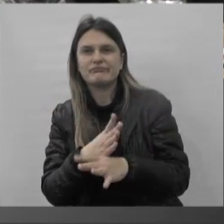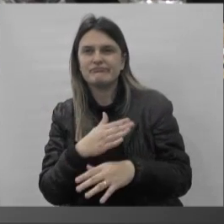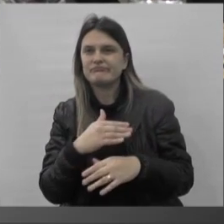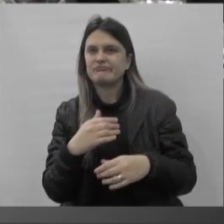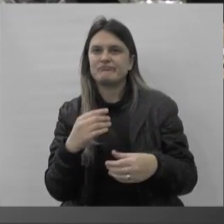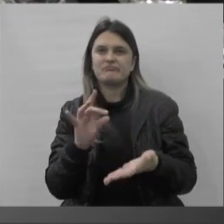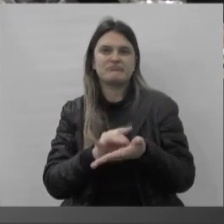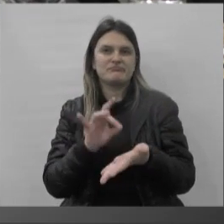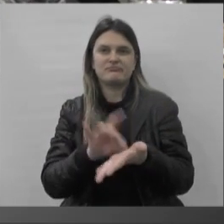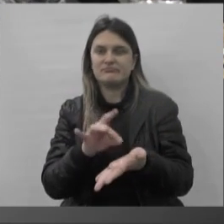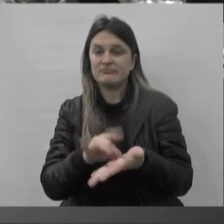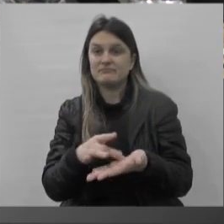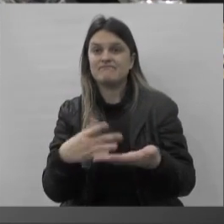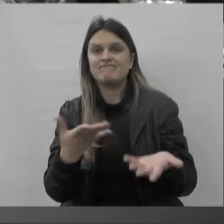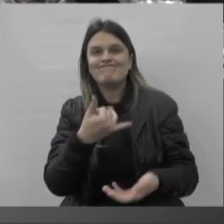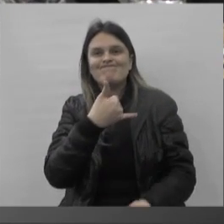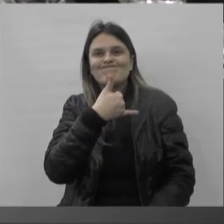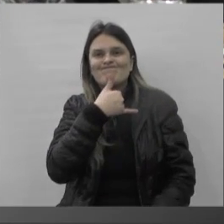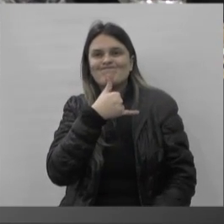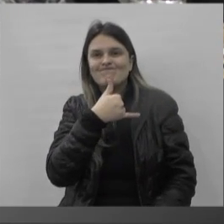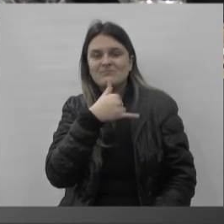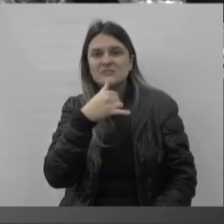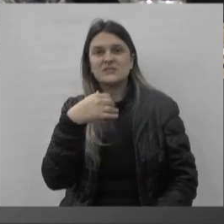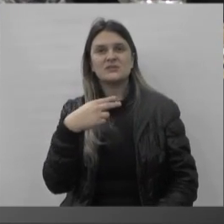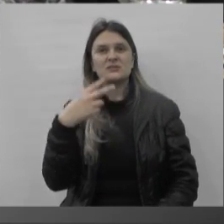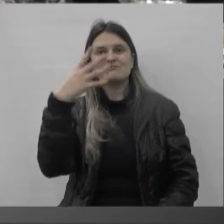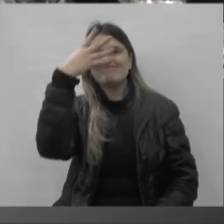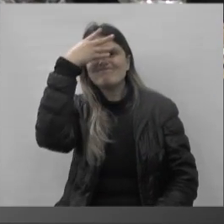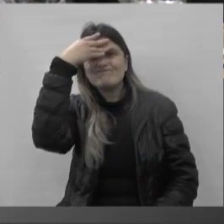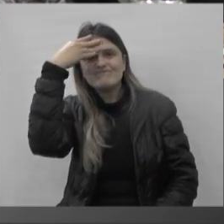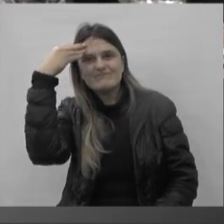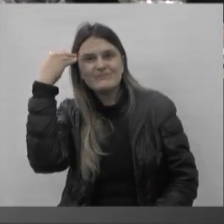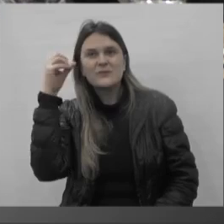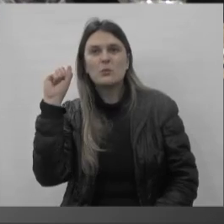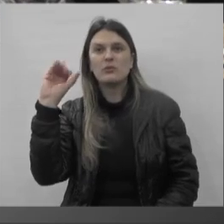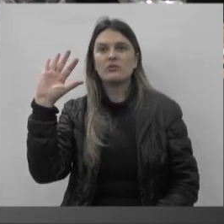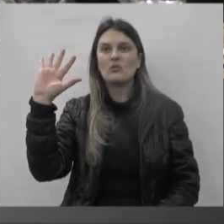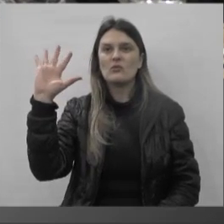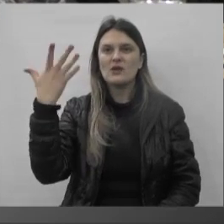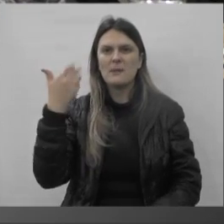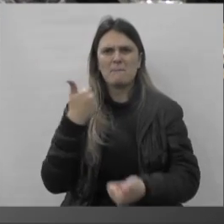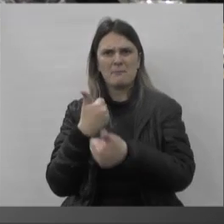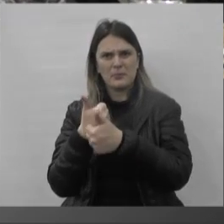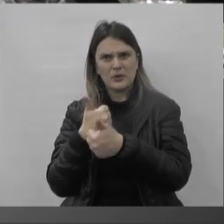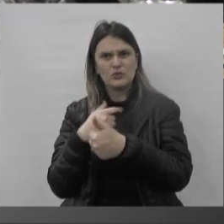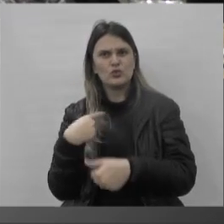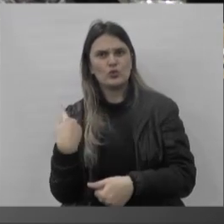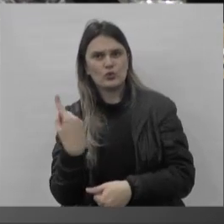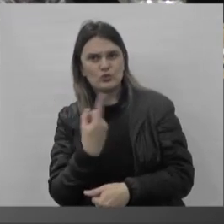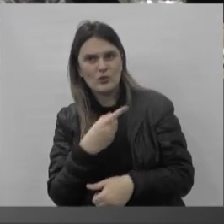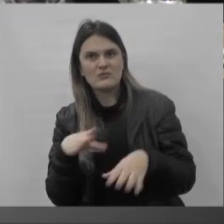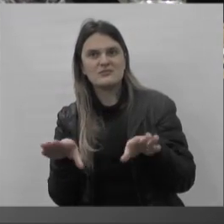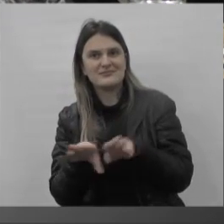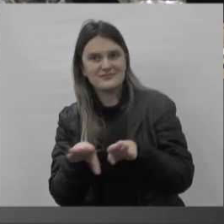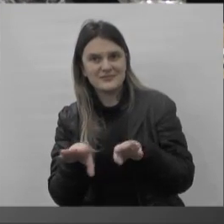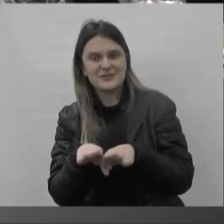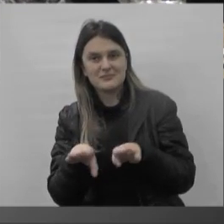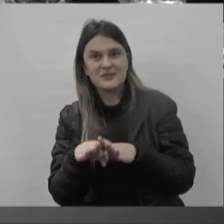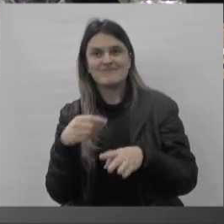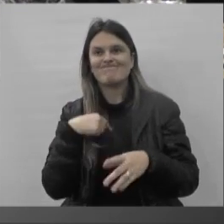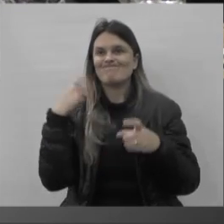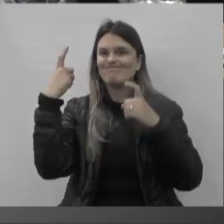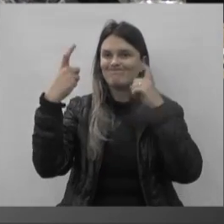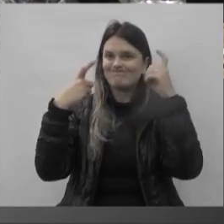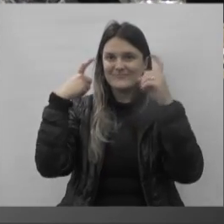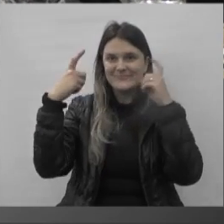casca, né? Então, não podemos esquecer que isso daí pode acontecer perto de nós também, né?